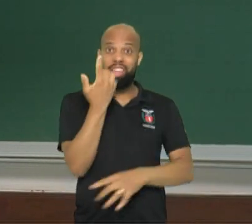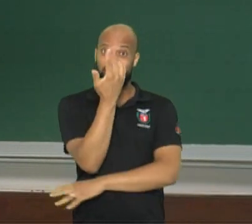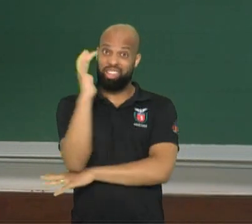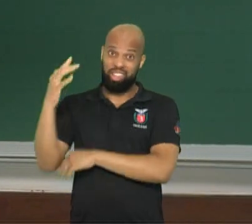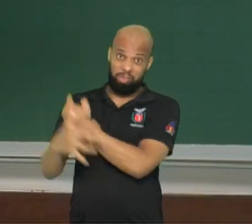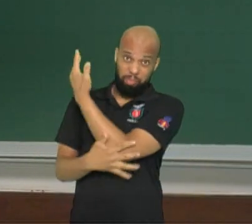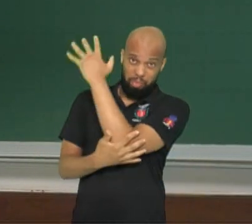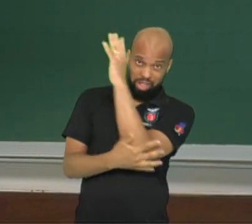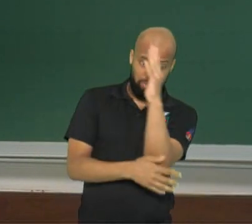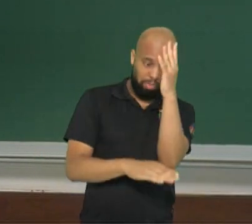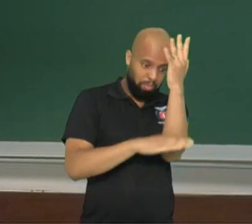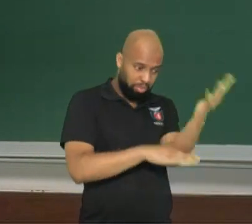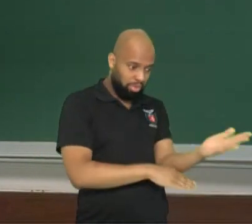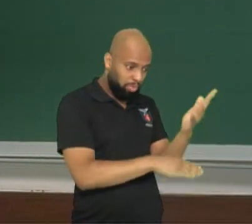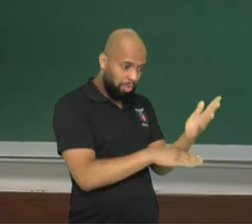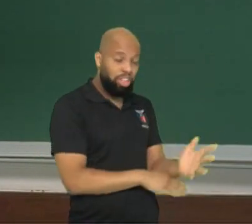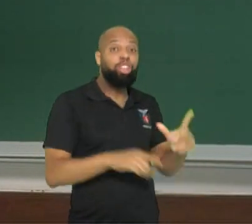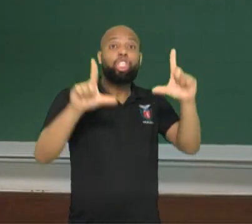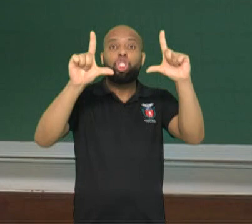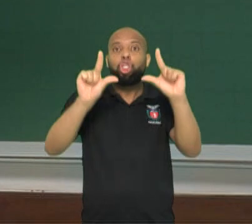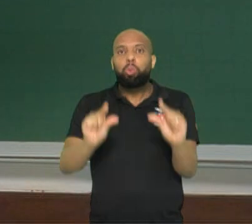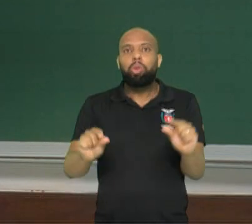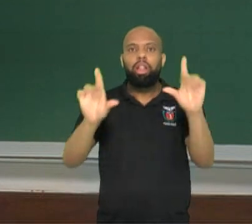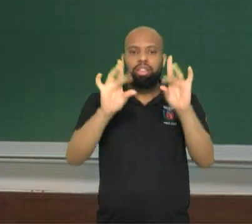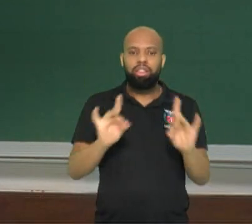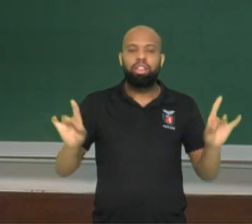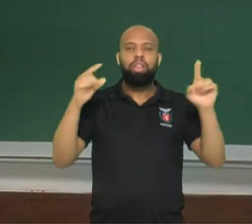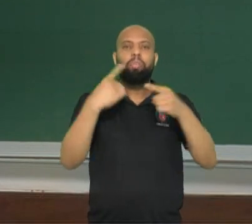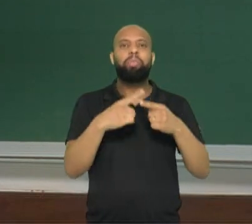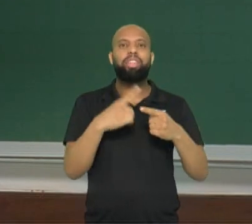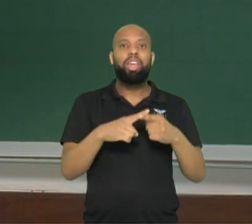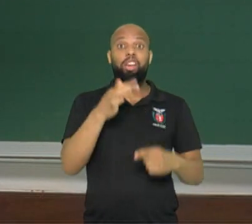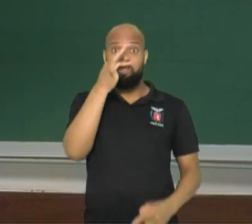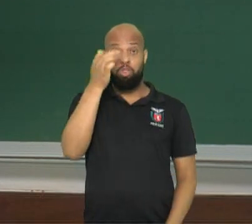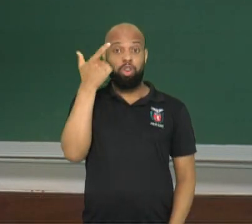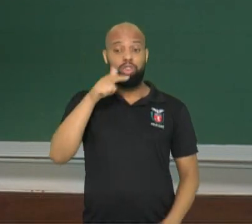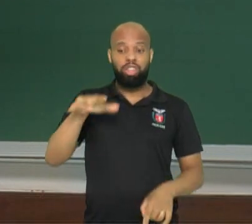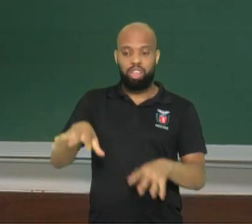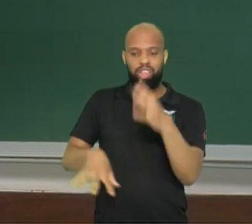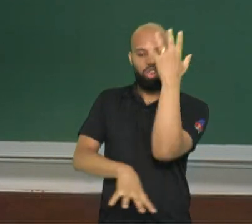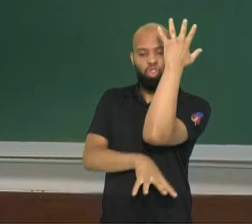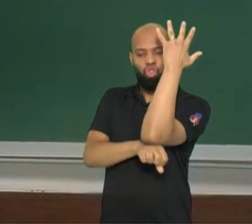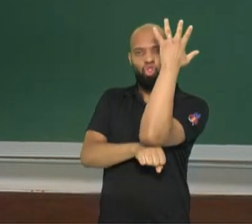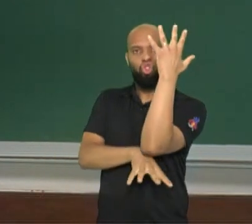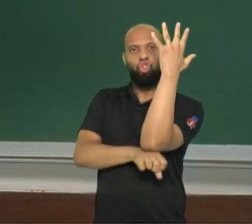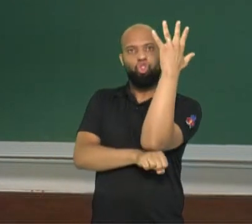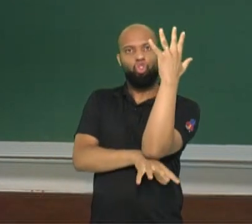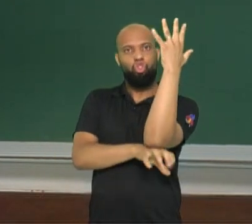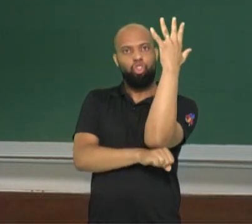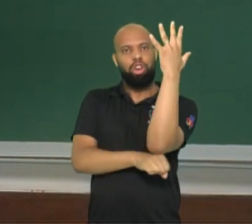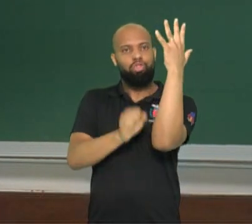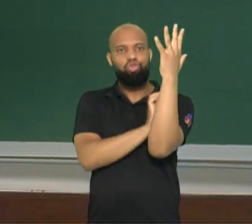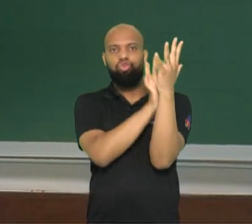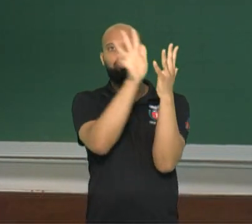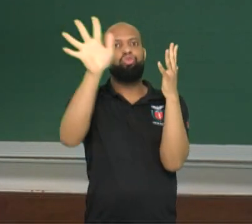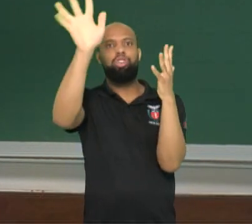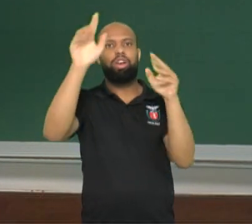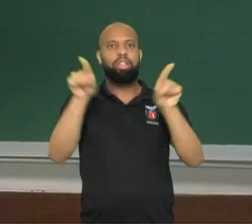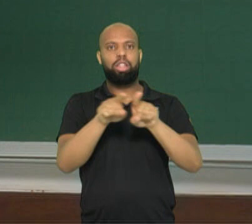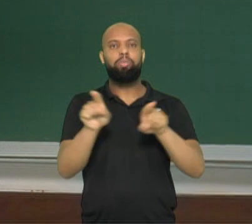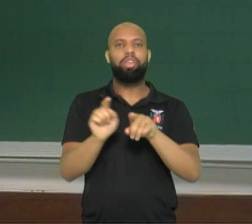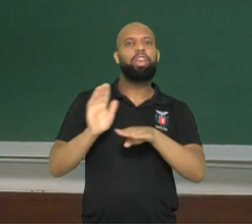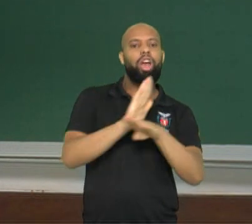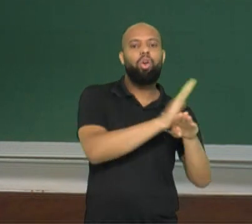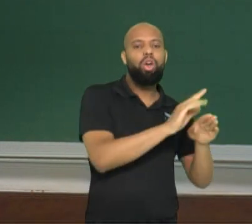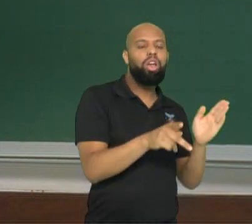queimada diminui a umidade. Porque lembra que as plantas, elas conseguem trazer água, inclusive, do subsolo, fazer a evapotranspiração, ajuda na umidade do